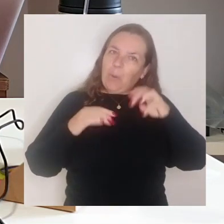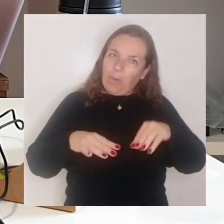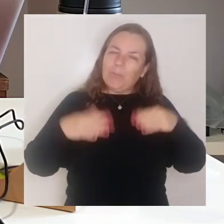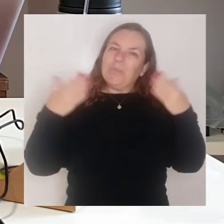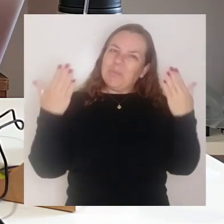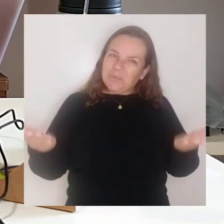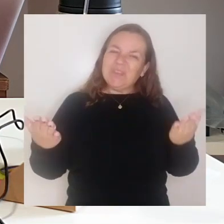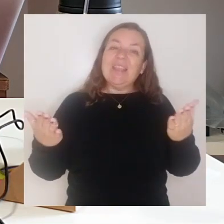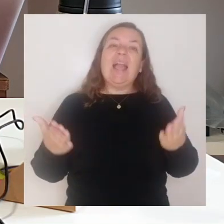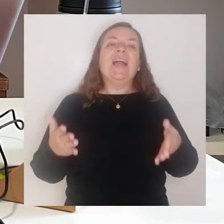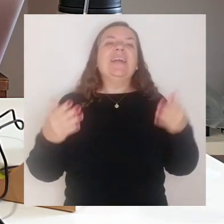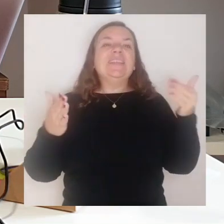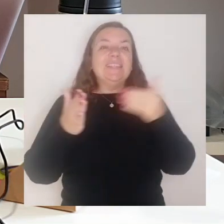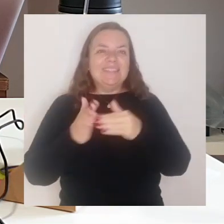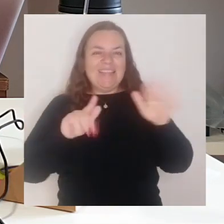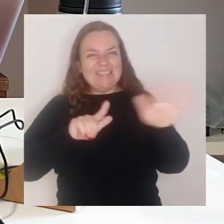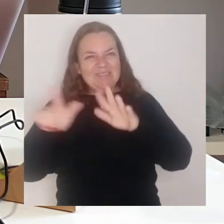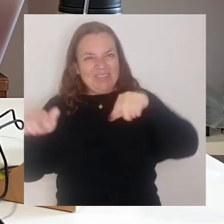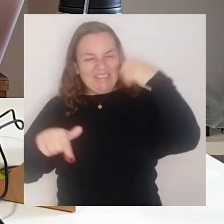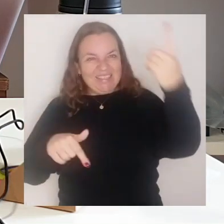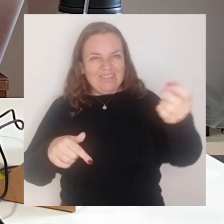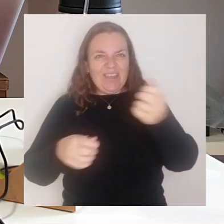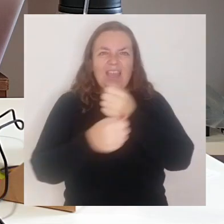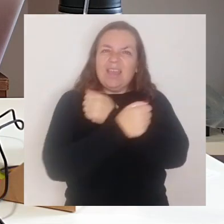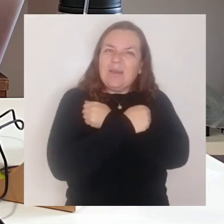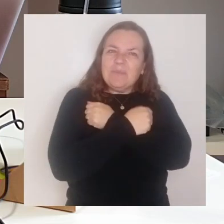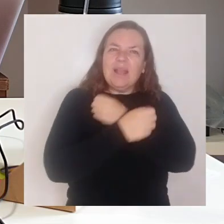tudojaexiste.com.br. Conto com você. Até semana que